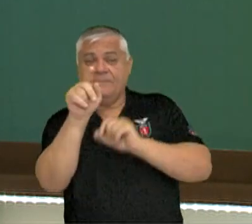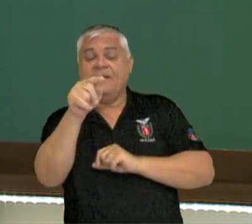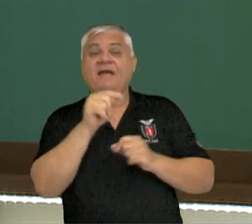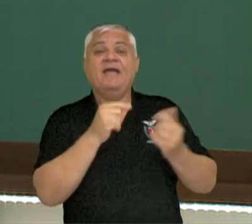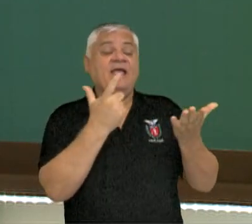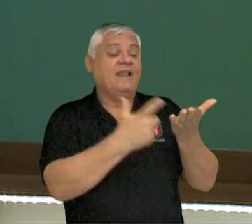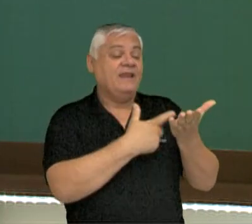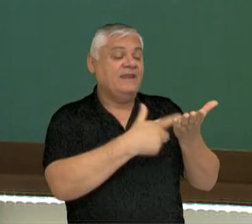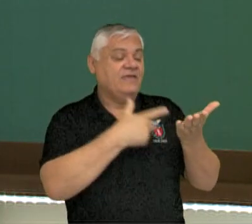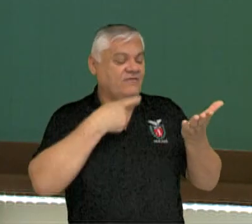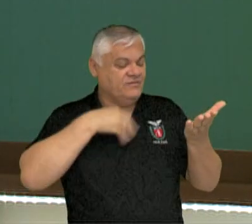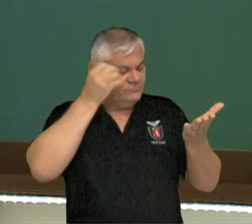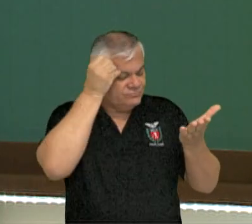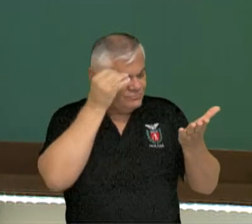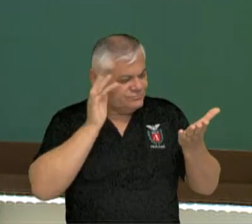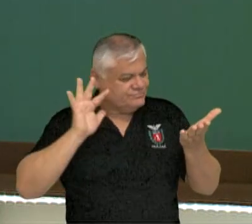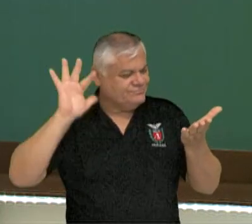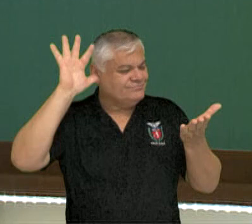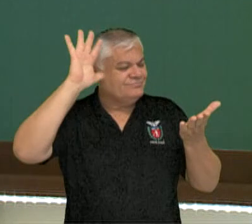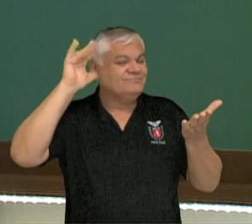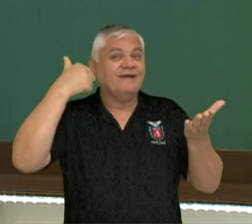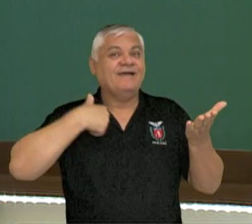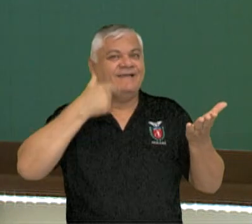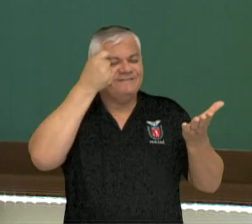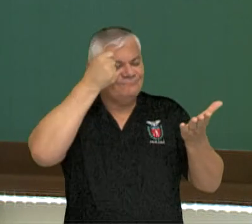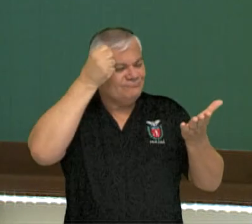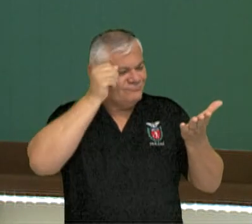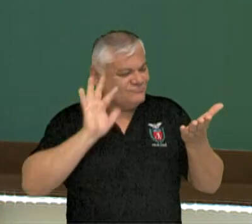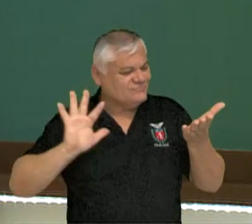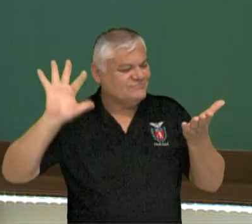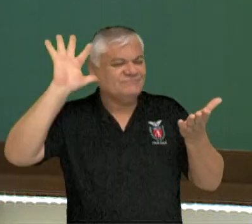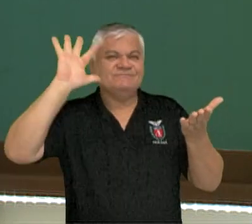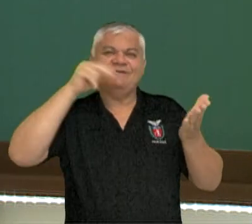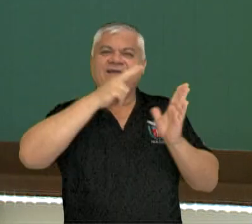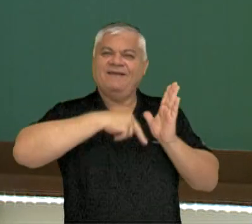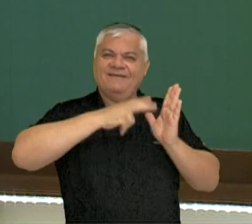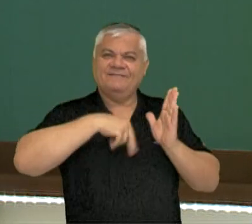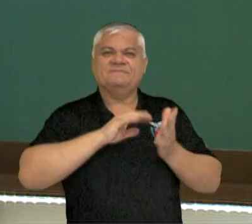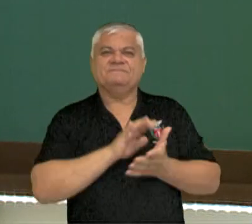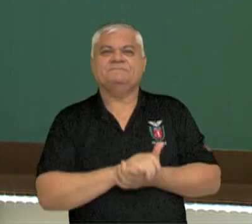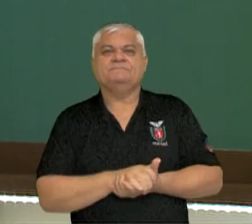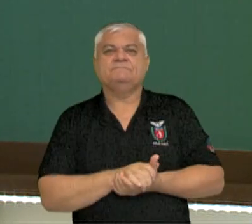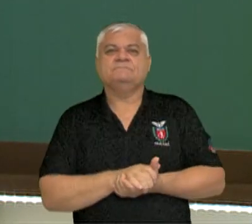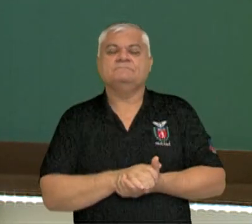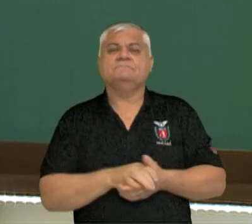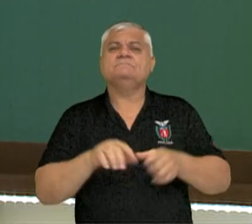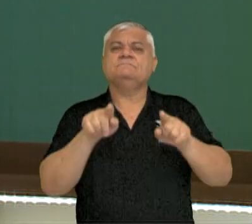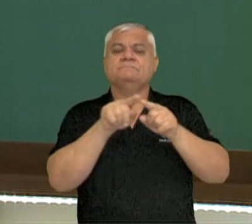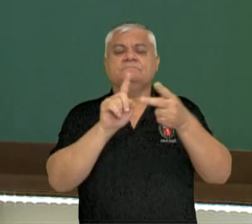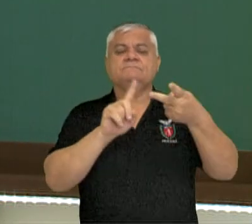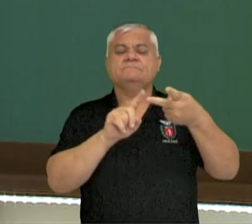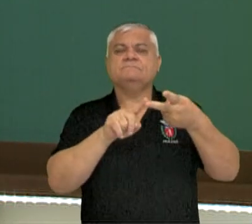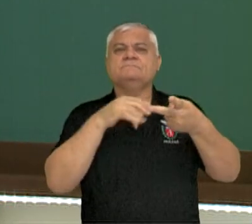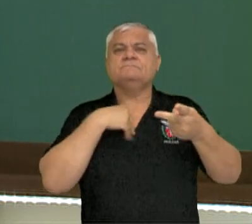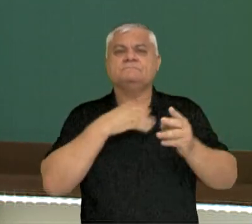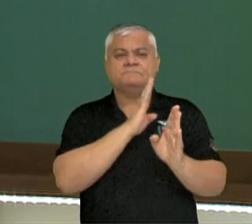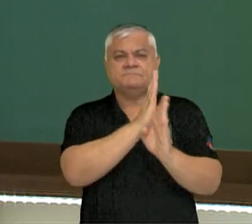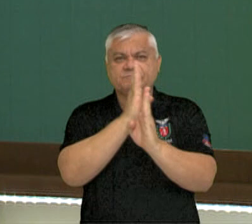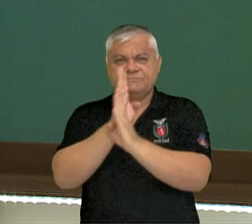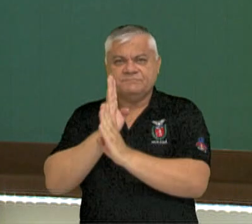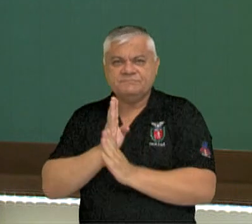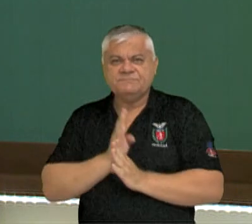nós montamos essa imagem na nossa mente, né, na nossa imaginação. Fizemos também a identificação